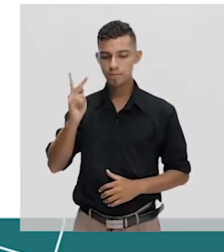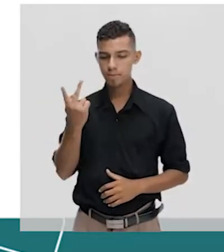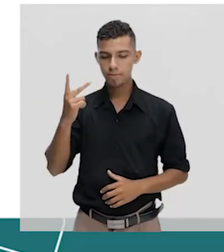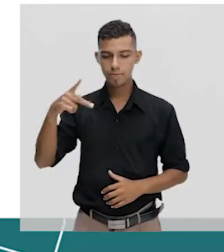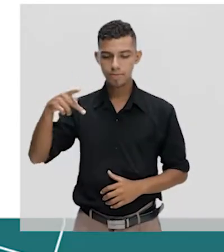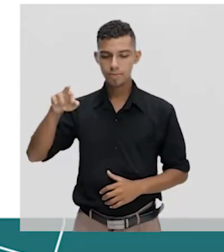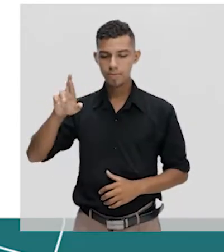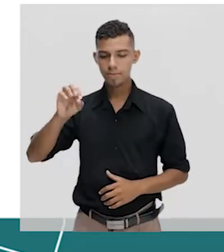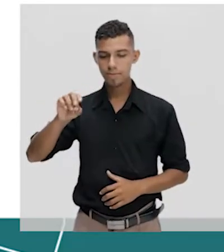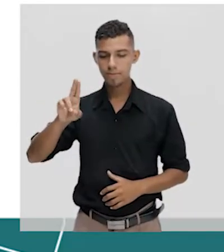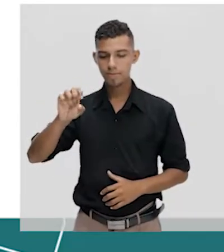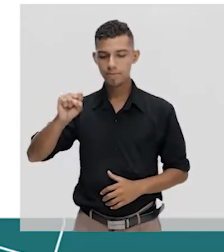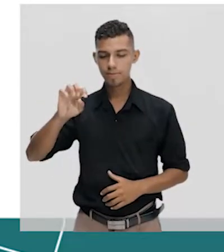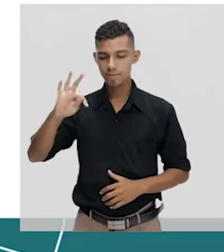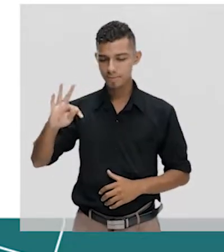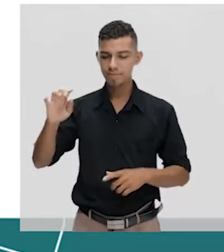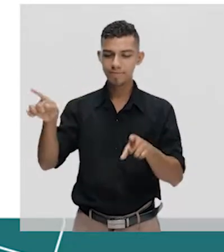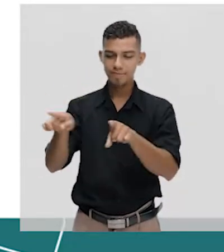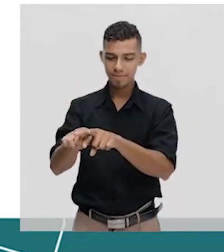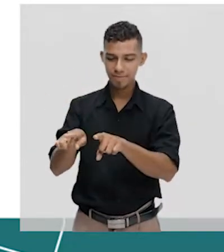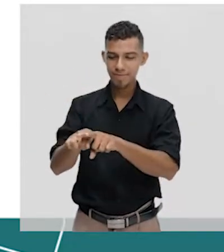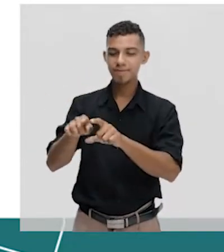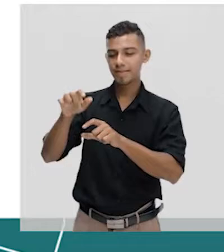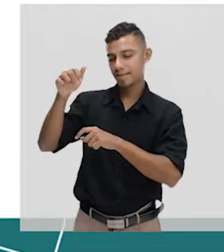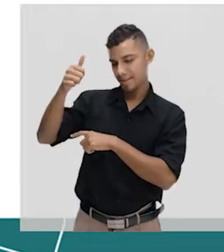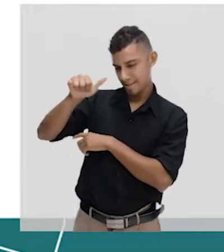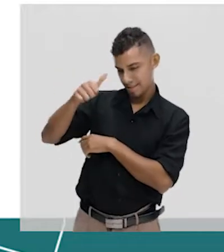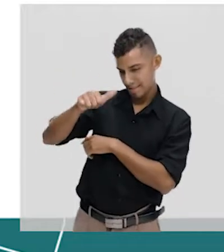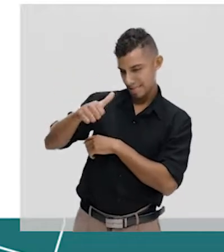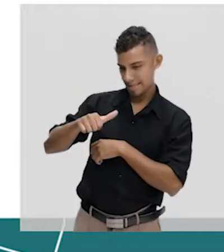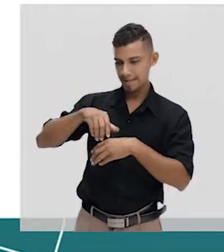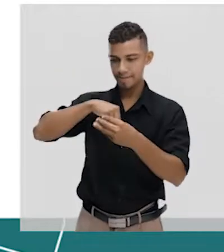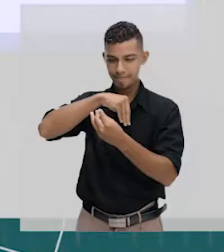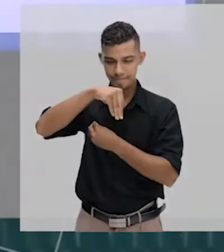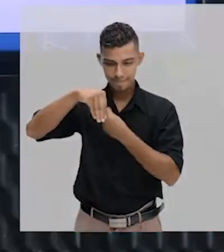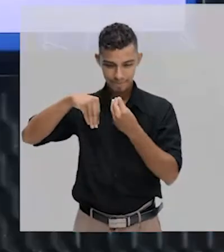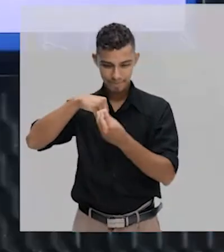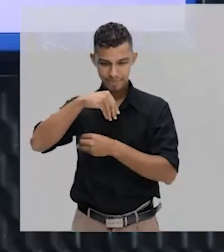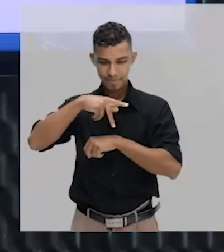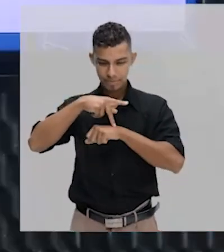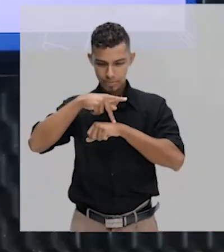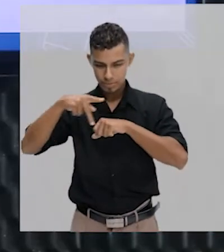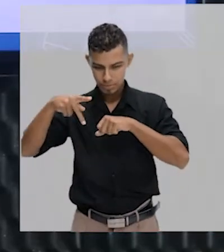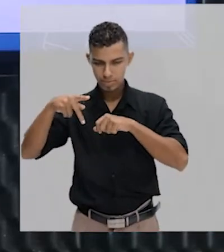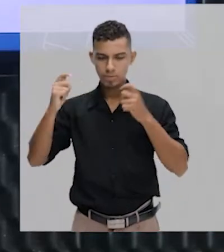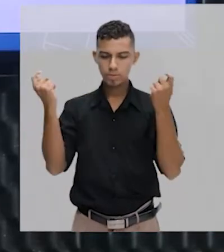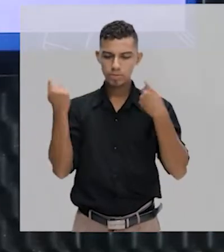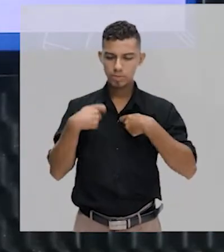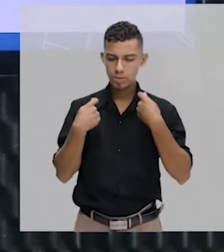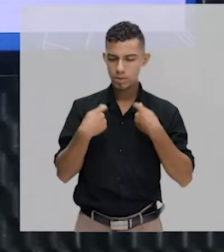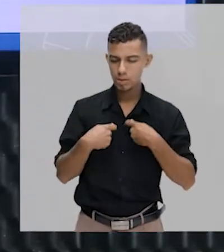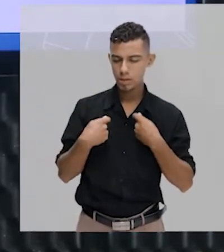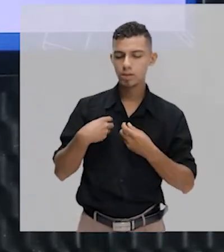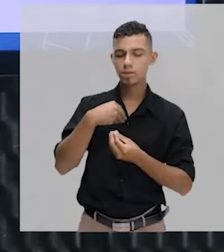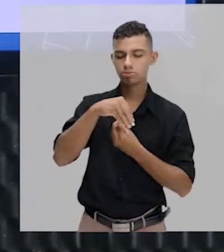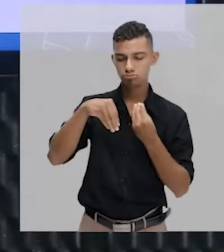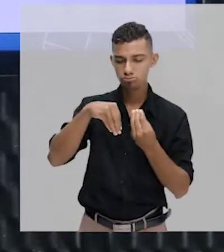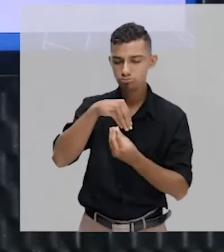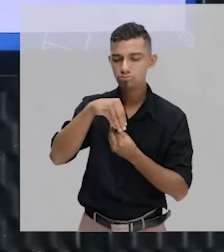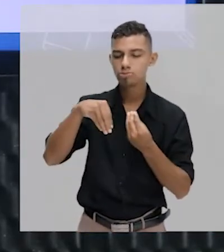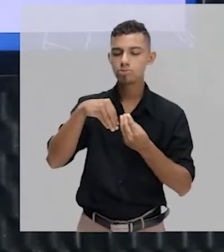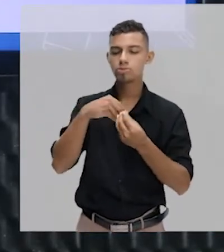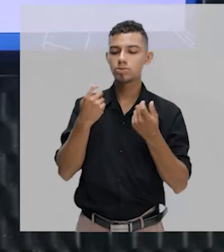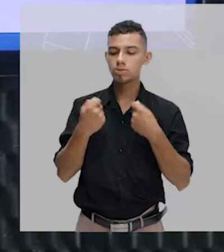que a composição em massa dessas substâncias era constante, independentemente do